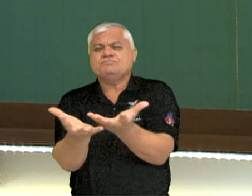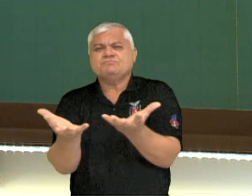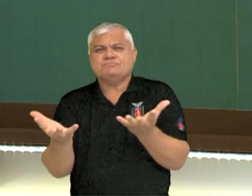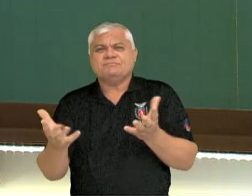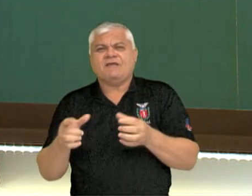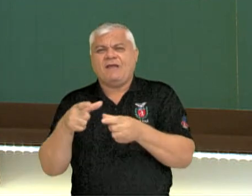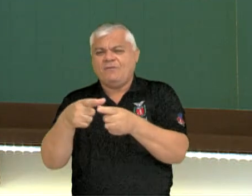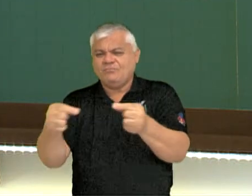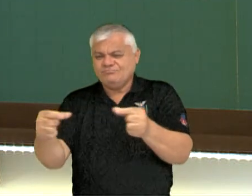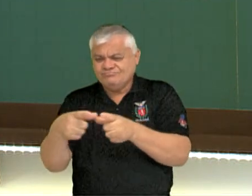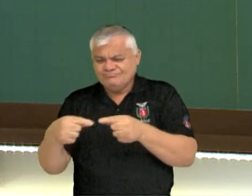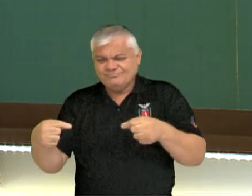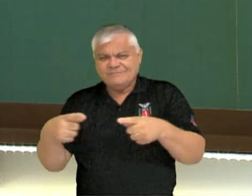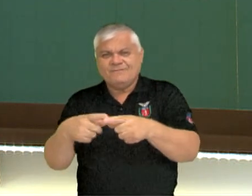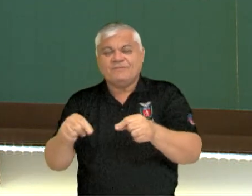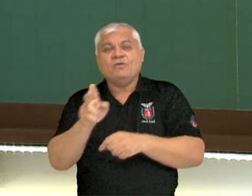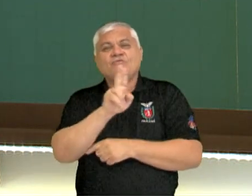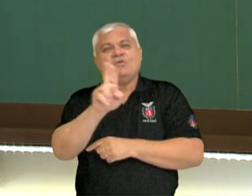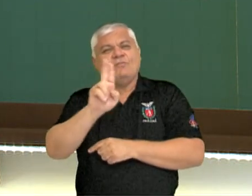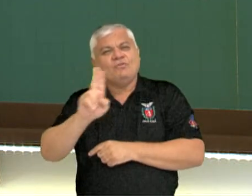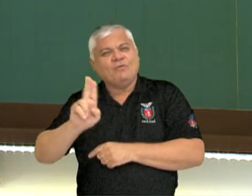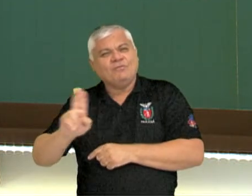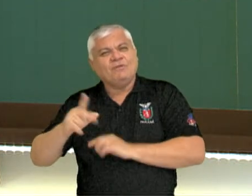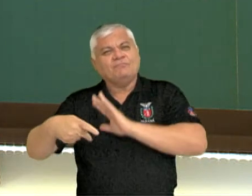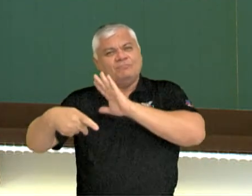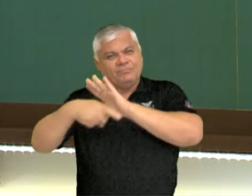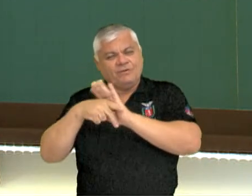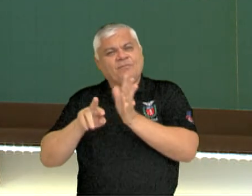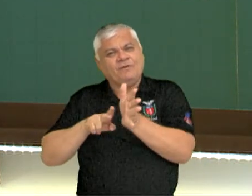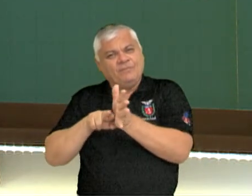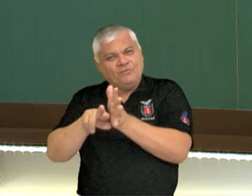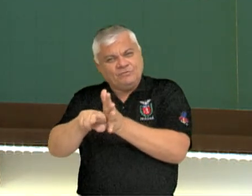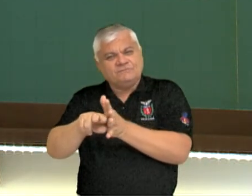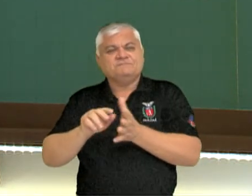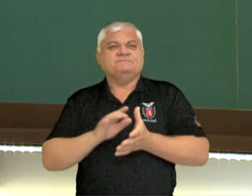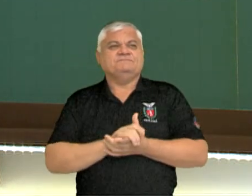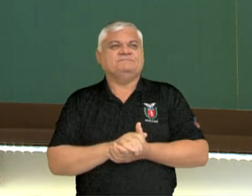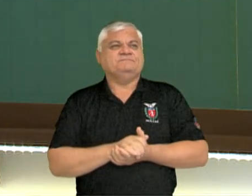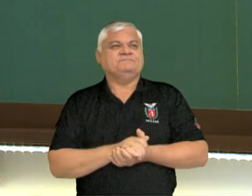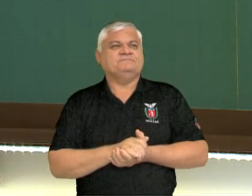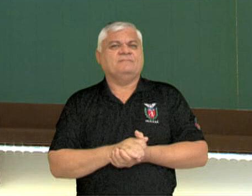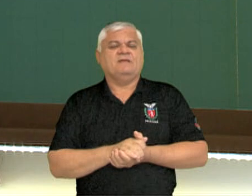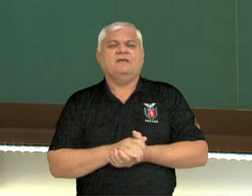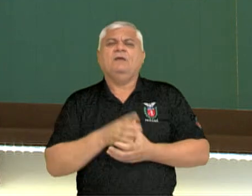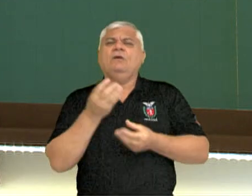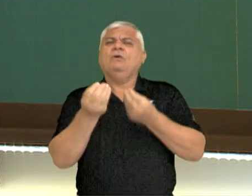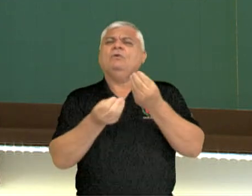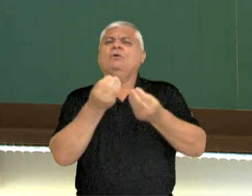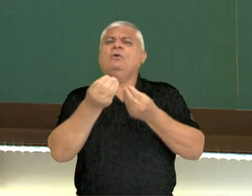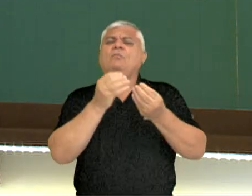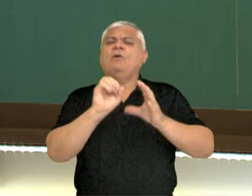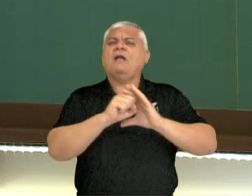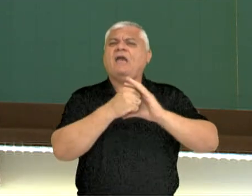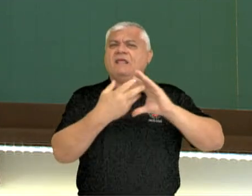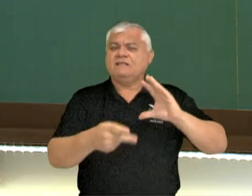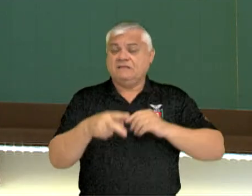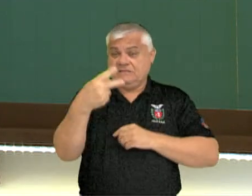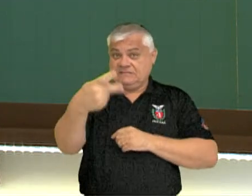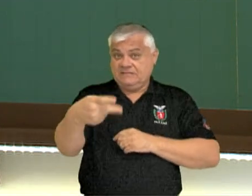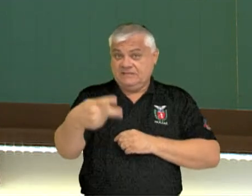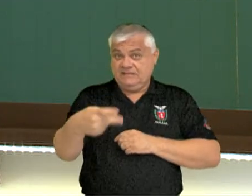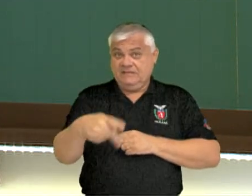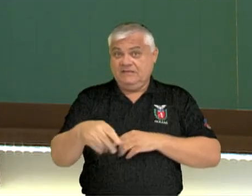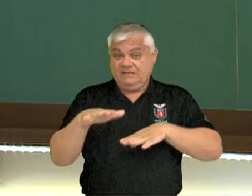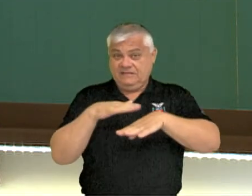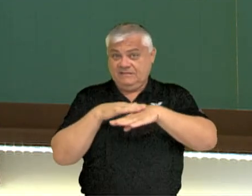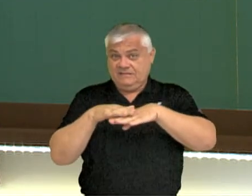hepáticas, né? Então, nome científico e mais popular de ser trabalhado. Como característica dos tecidos que a